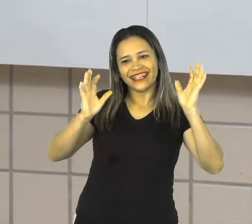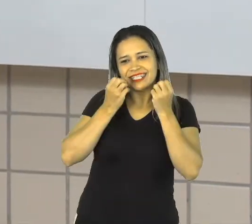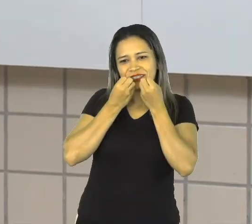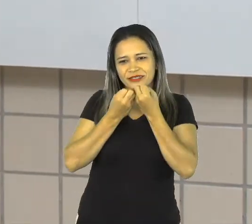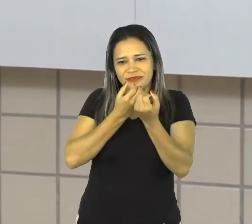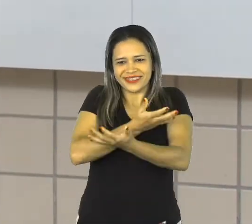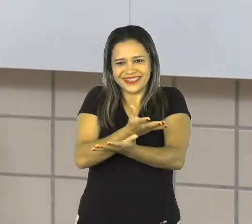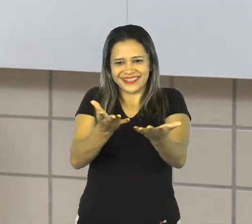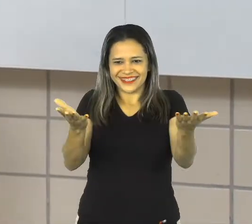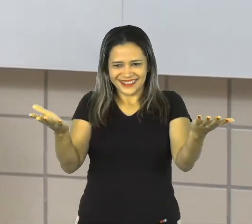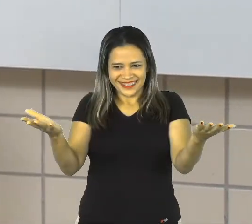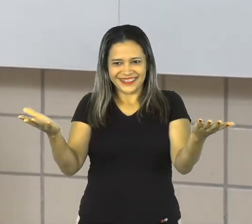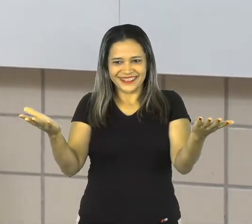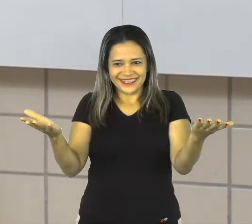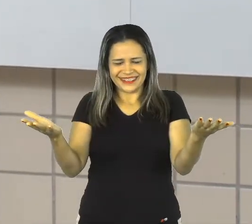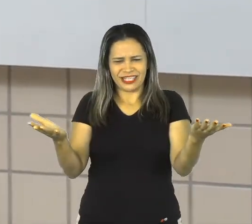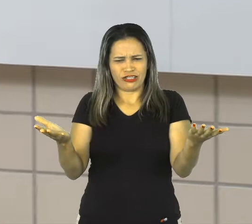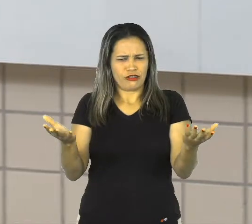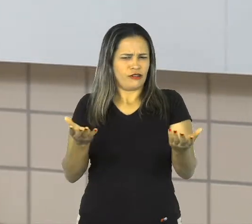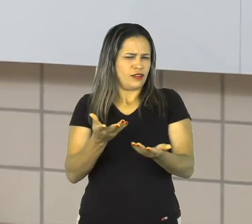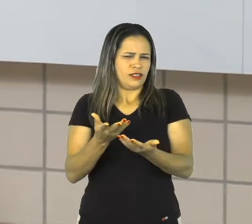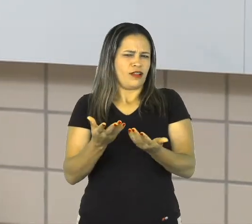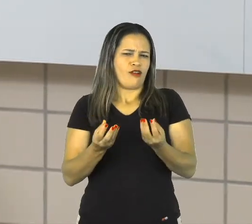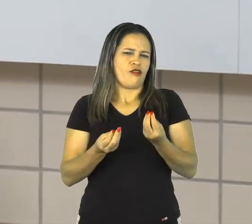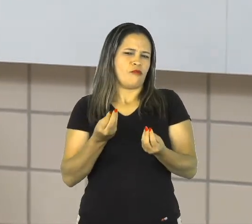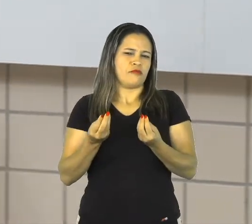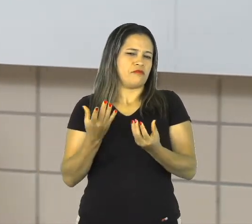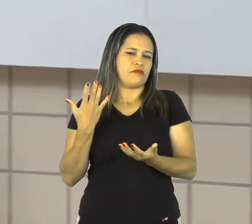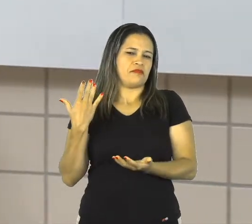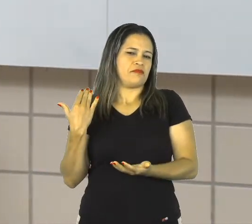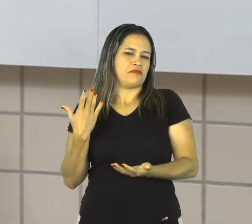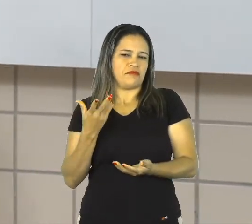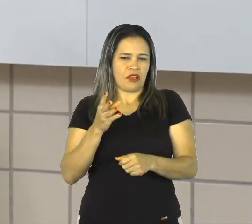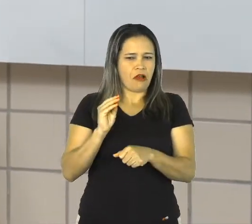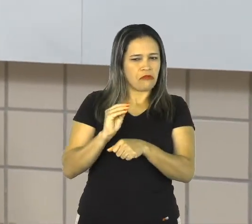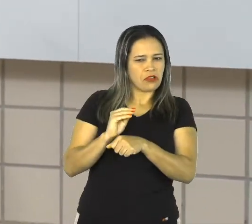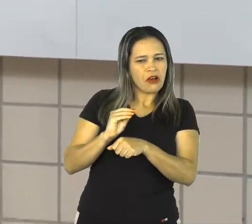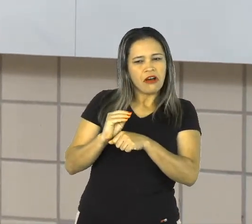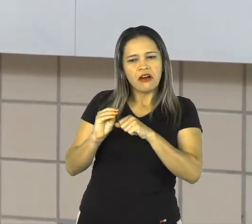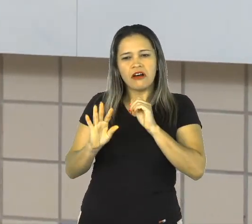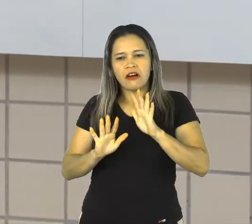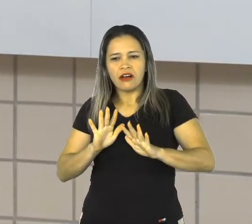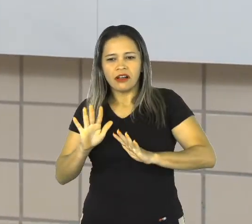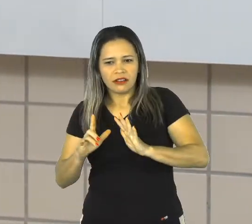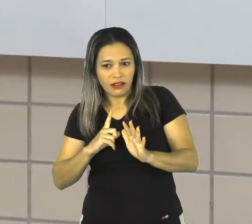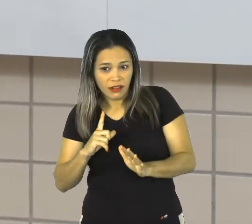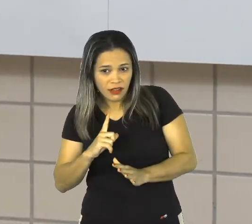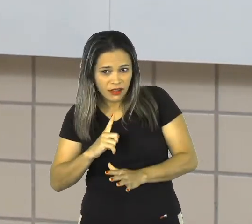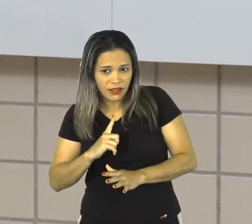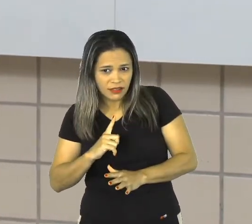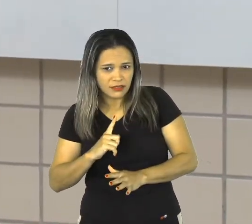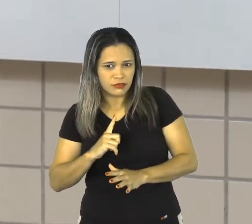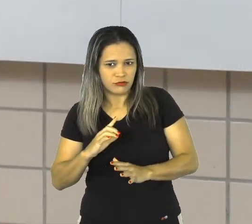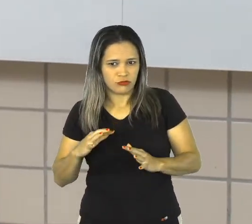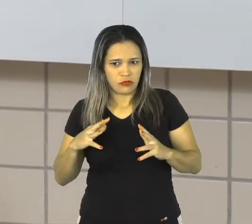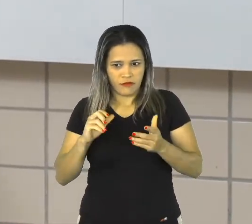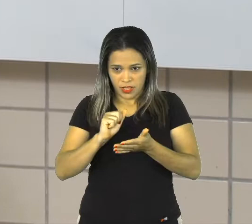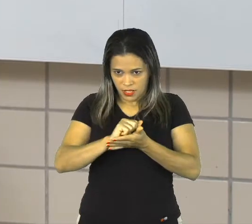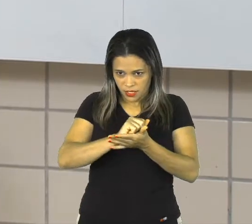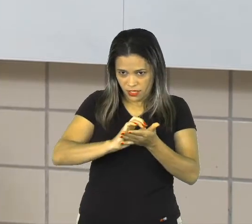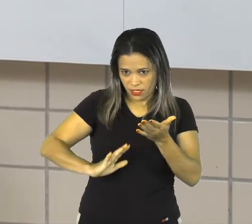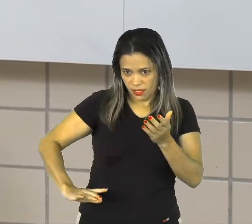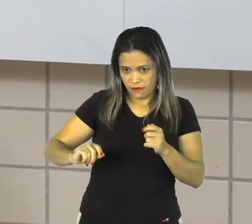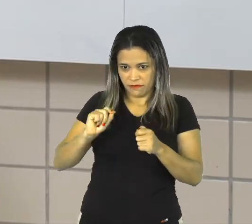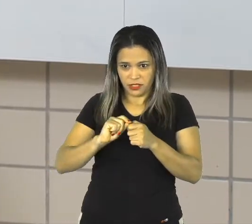Tudo bem com vocês? Como vocês passaram? E daí, gente? Vocês estão se cuidando? Estão fazendo todas as atividades?